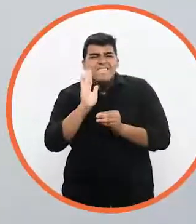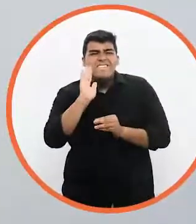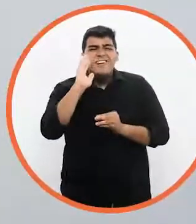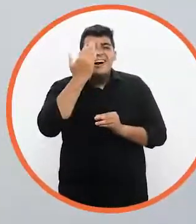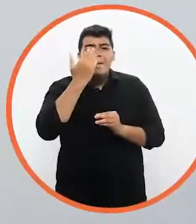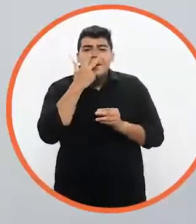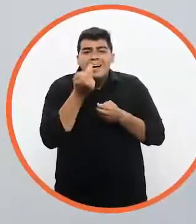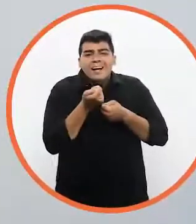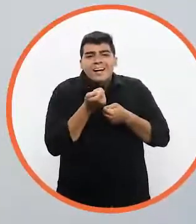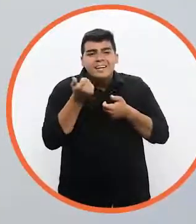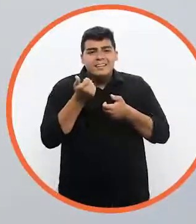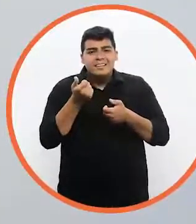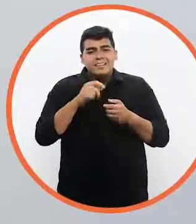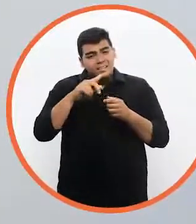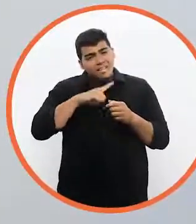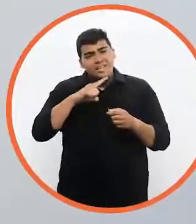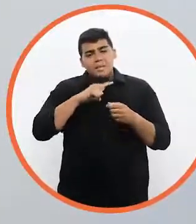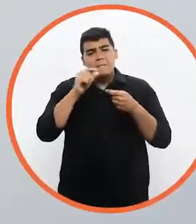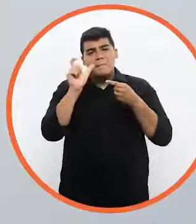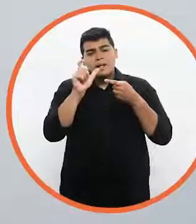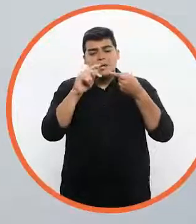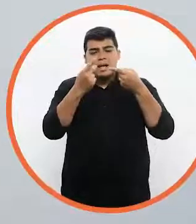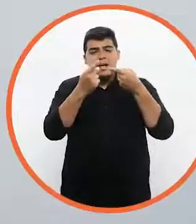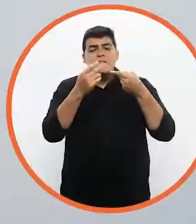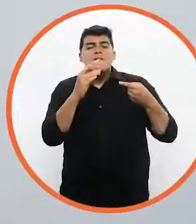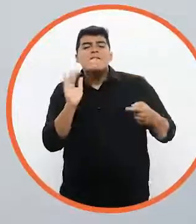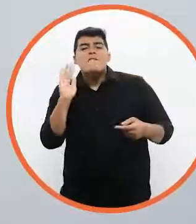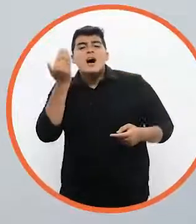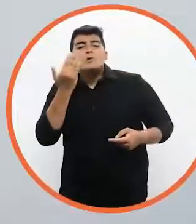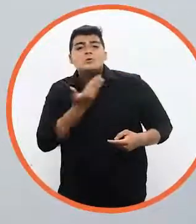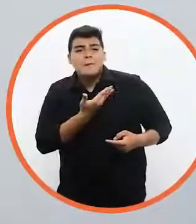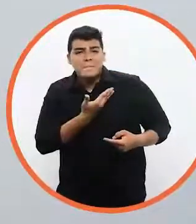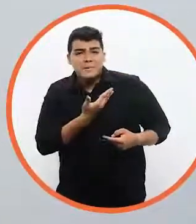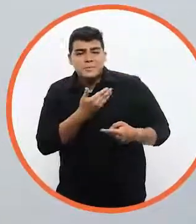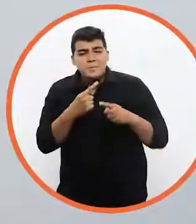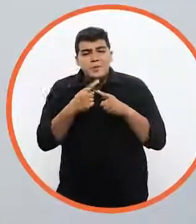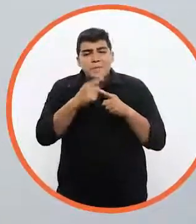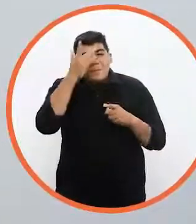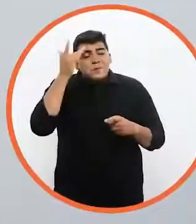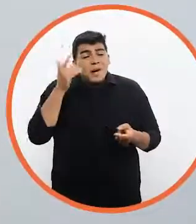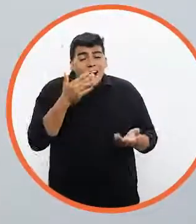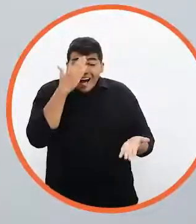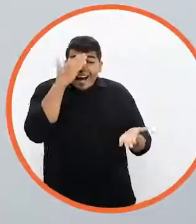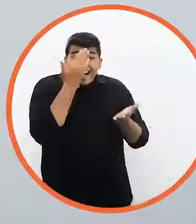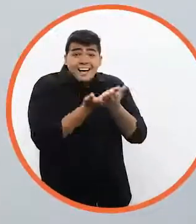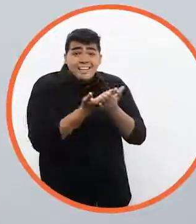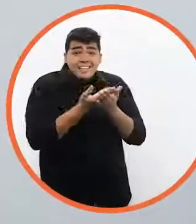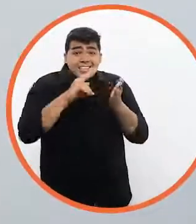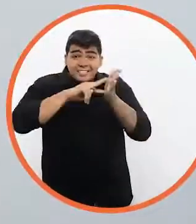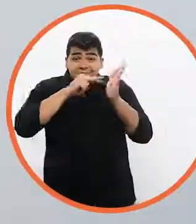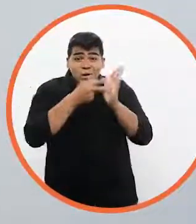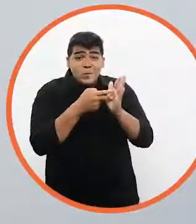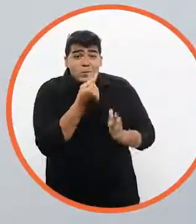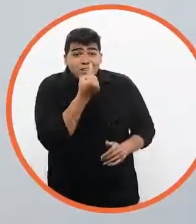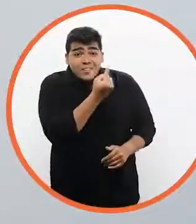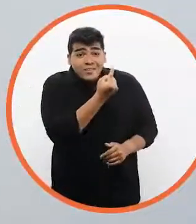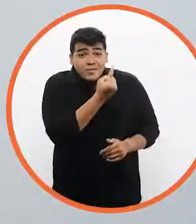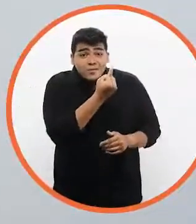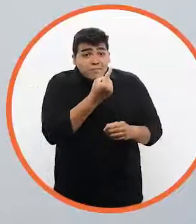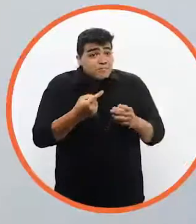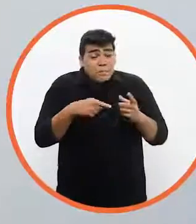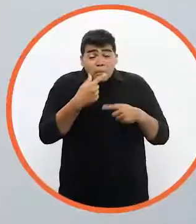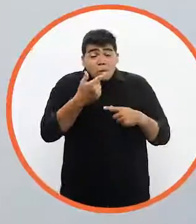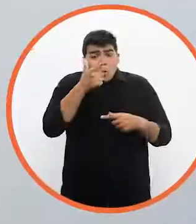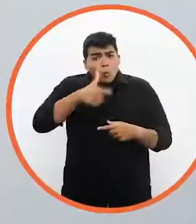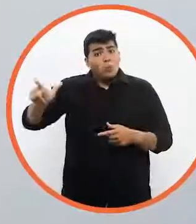a gente chama de heterossemântico e a gente chama de falso amigo. Aquele falso amigo é aquele que a gente acha que é uma pessoa na nossa